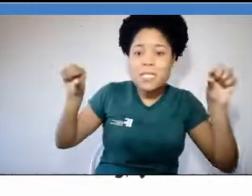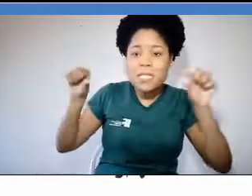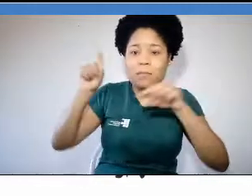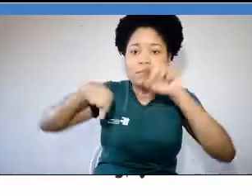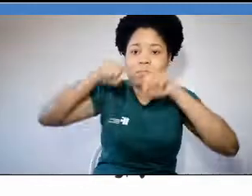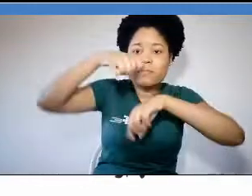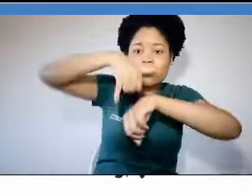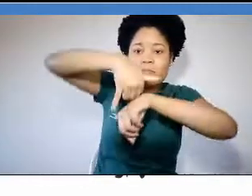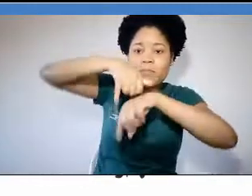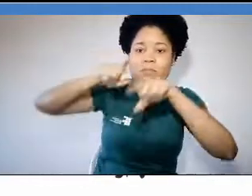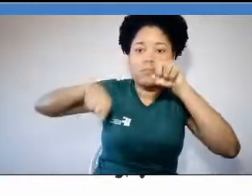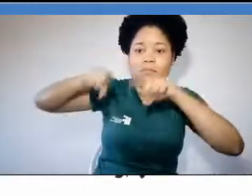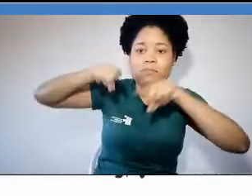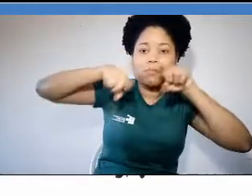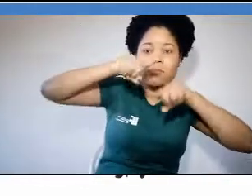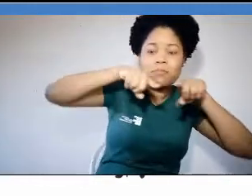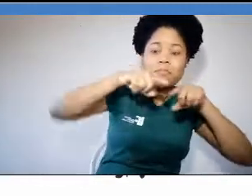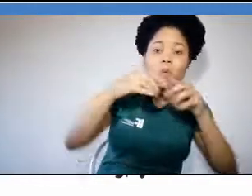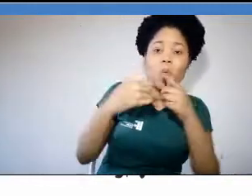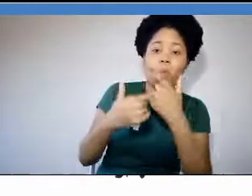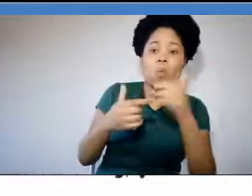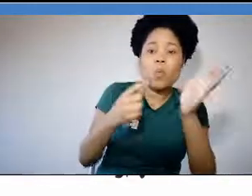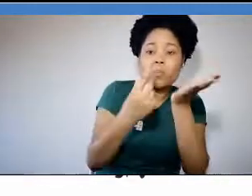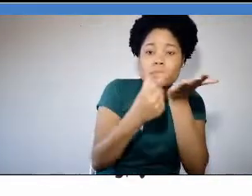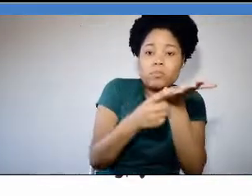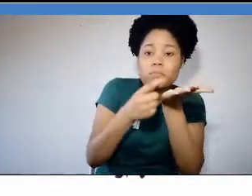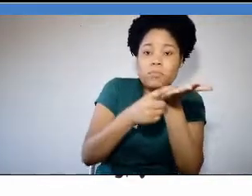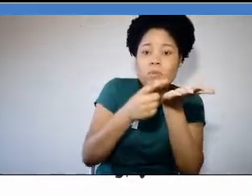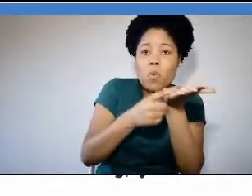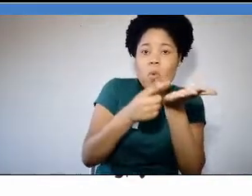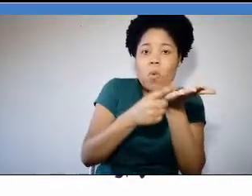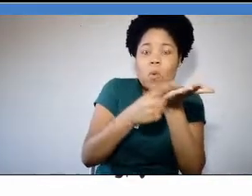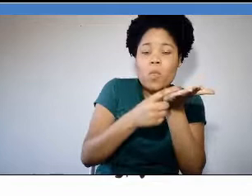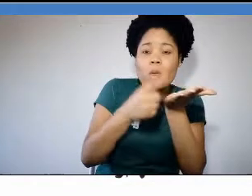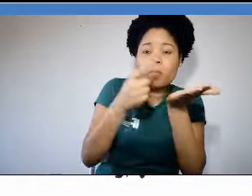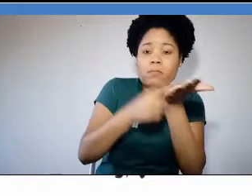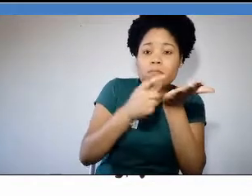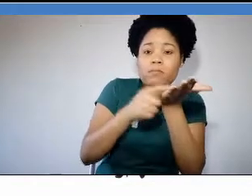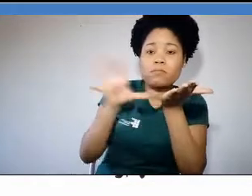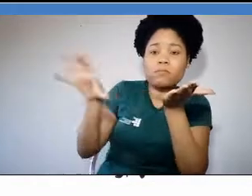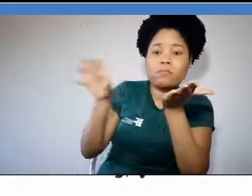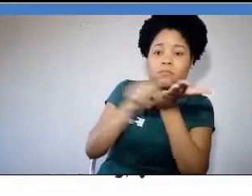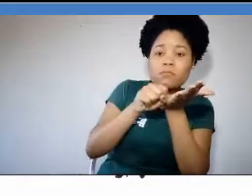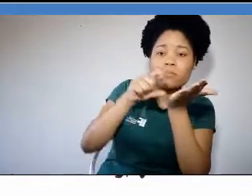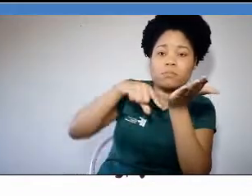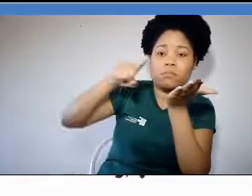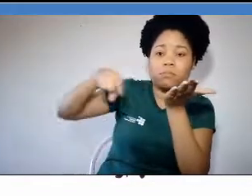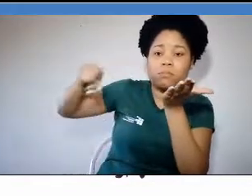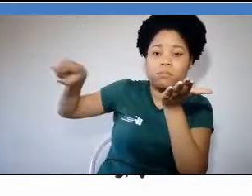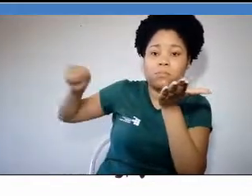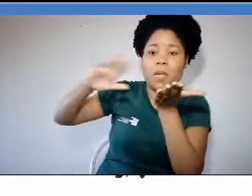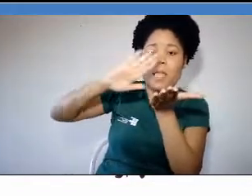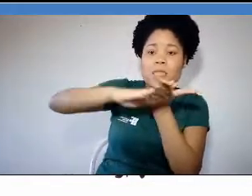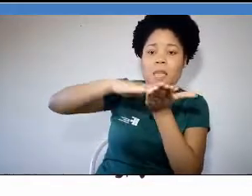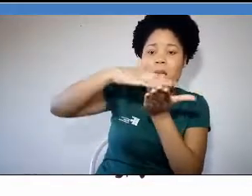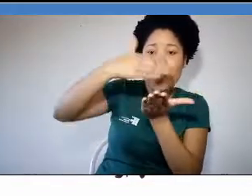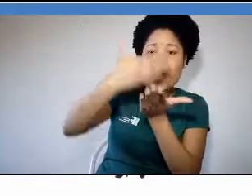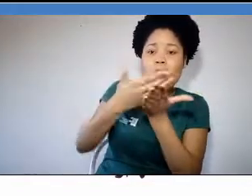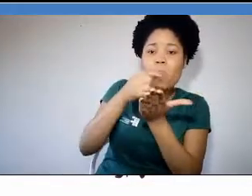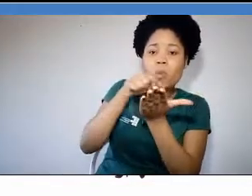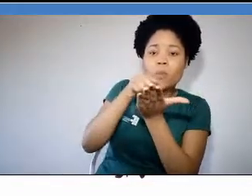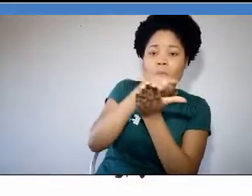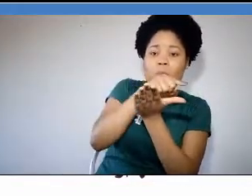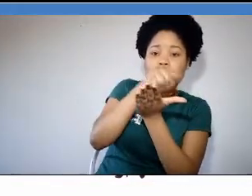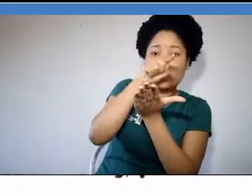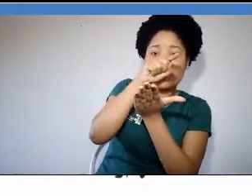linha telefônica. Chegou aqui no outro modem, na outra ponta, o modem recebe o sinal analógico, converte